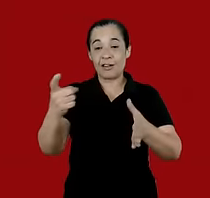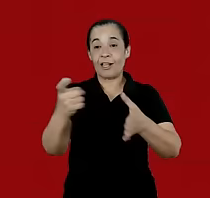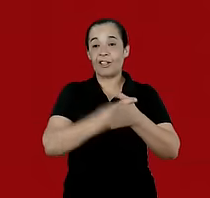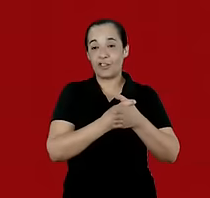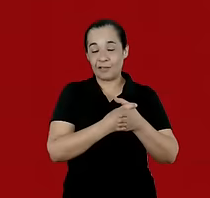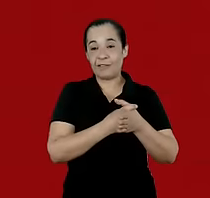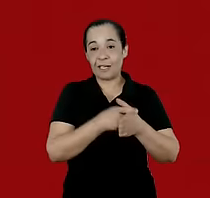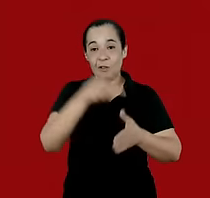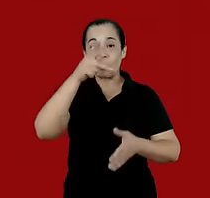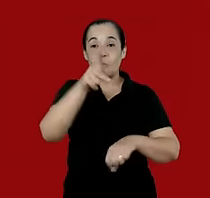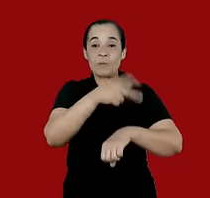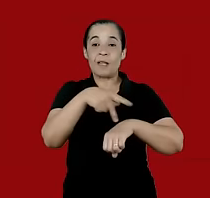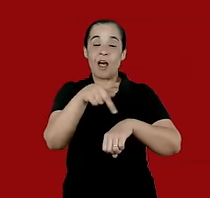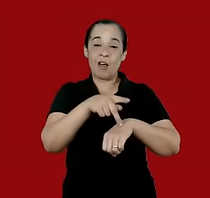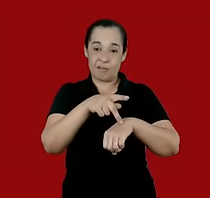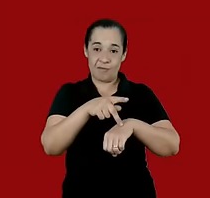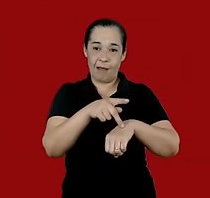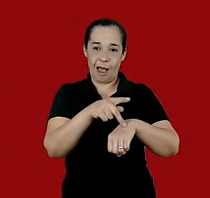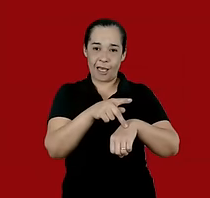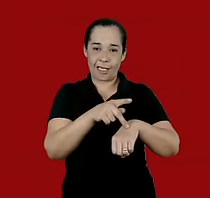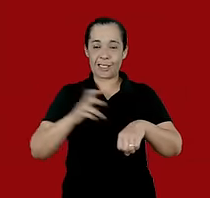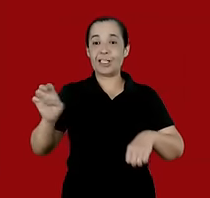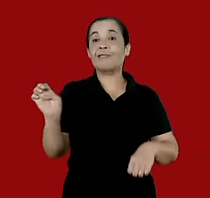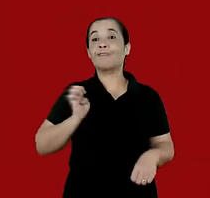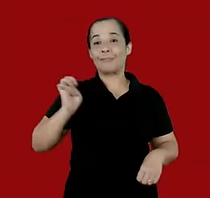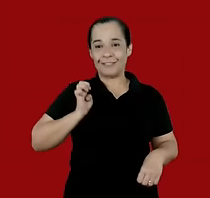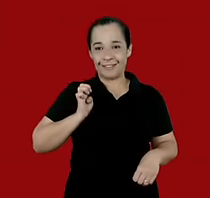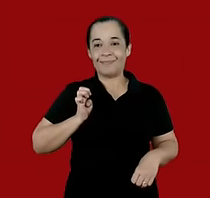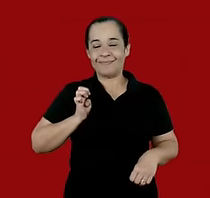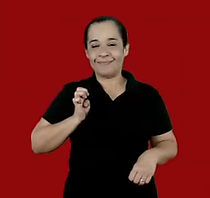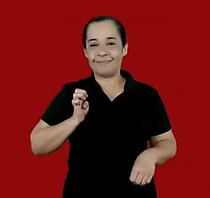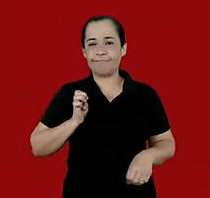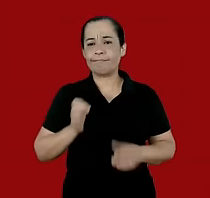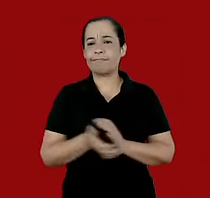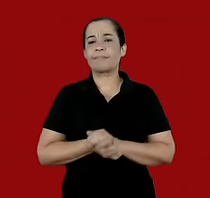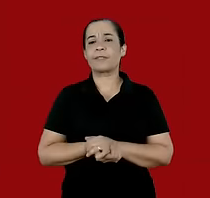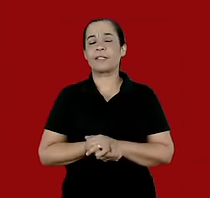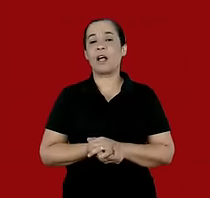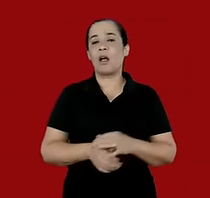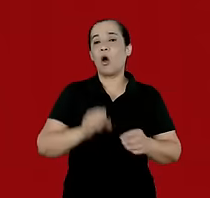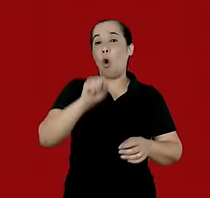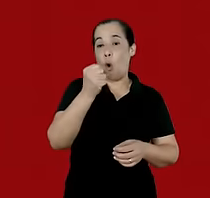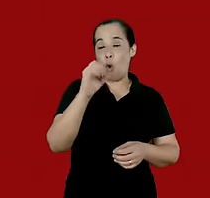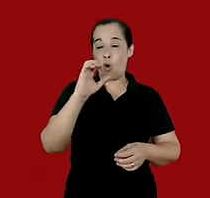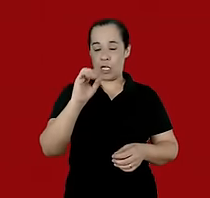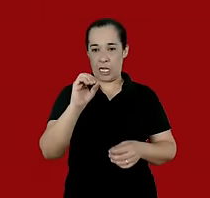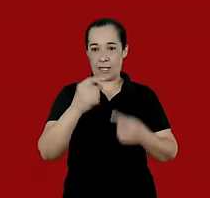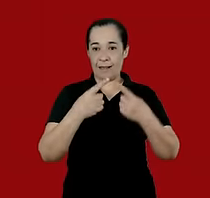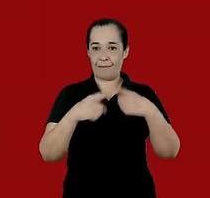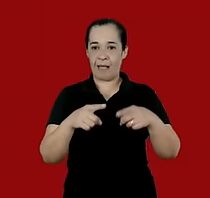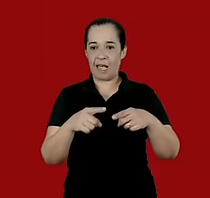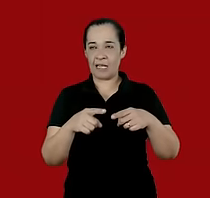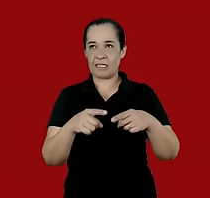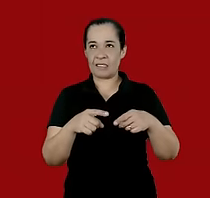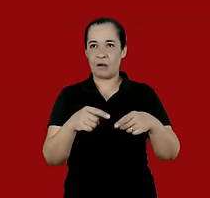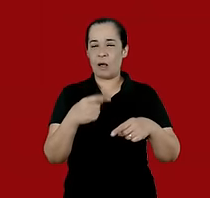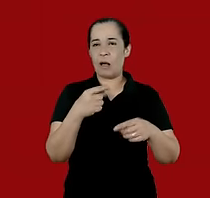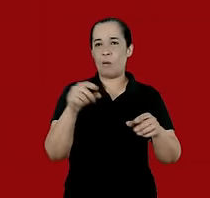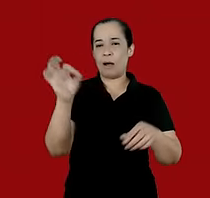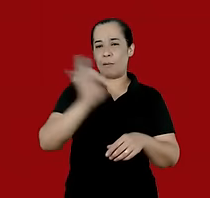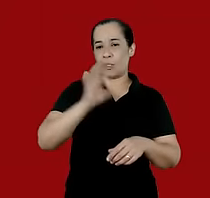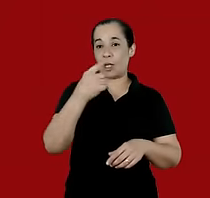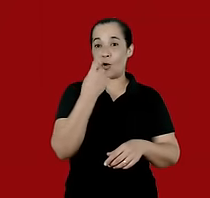além disso a taxa de juros que é quanto custava carregar essa dívida era 80 mas com custo mais ou menos de 1,5 e esse custo agora foi para 4